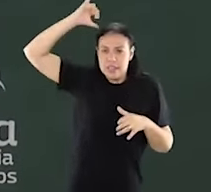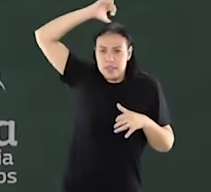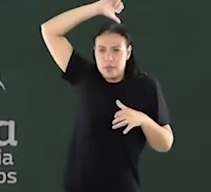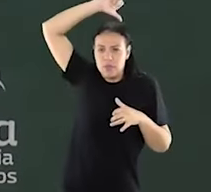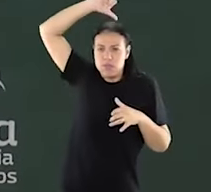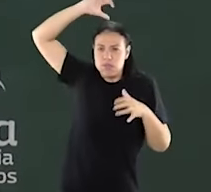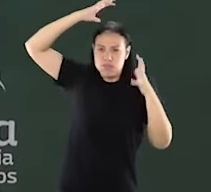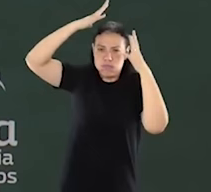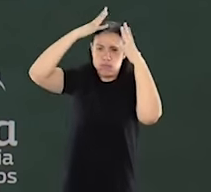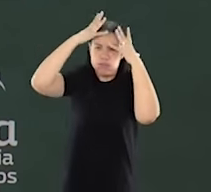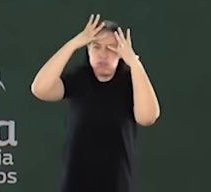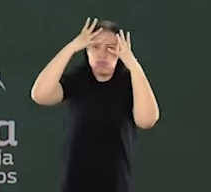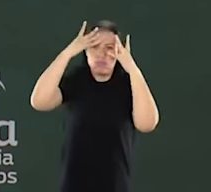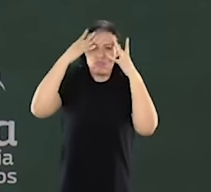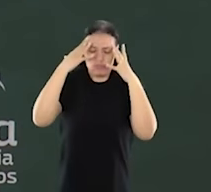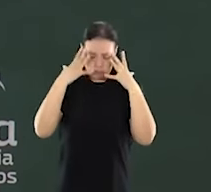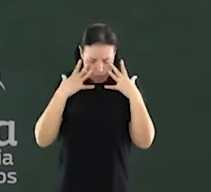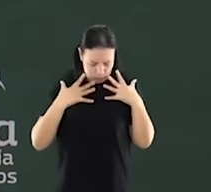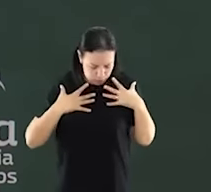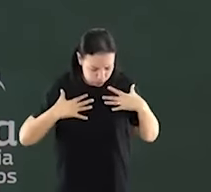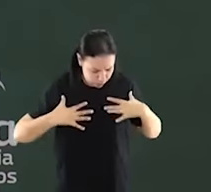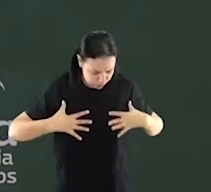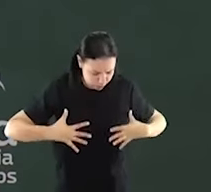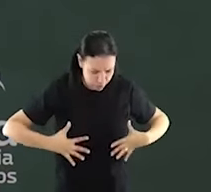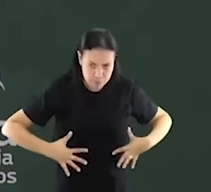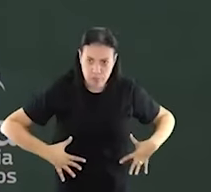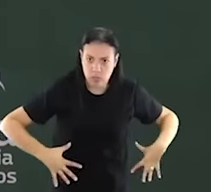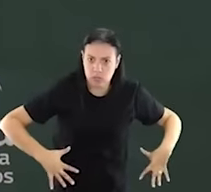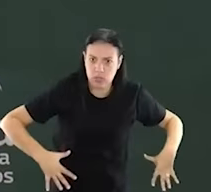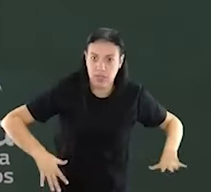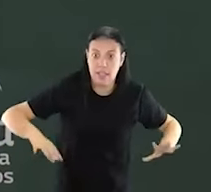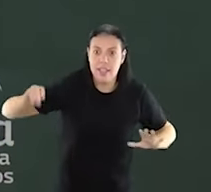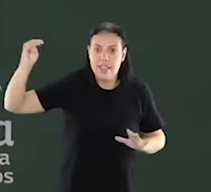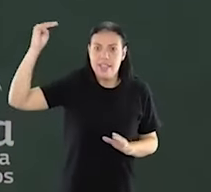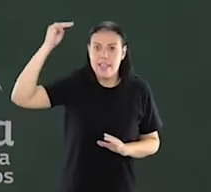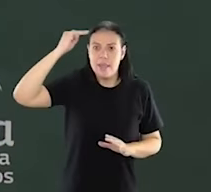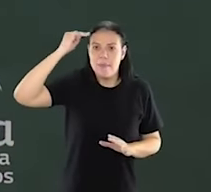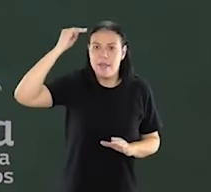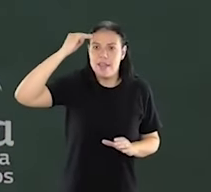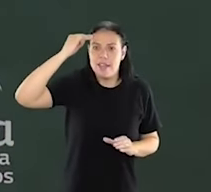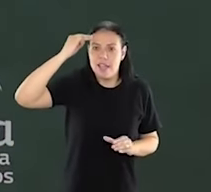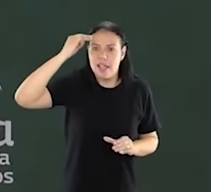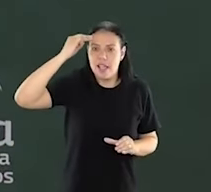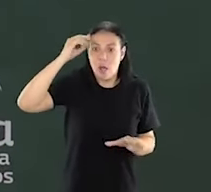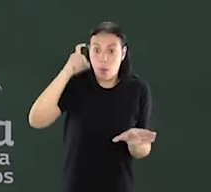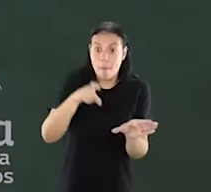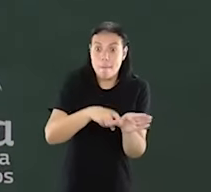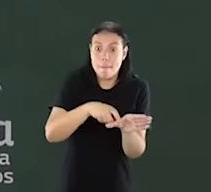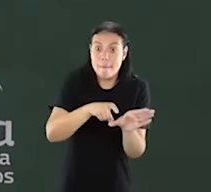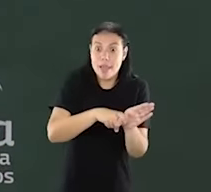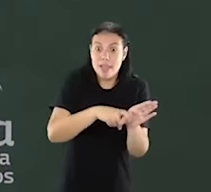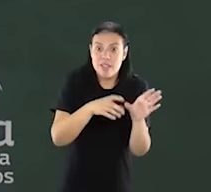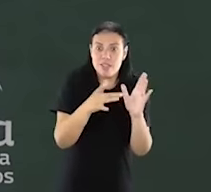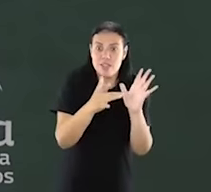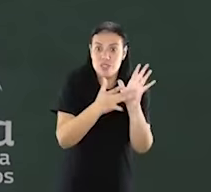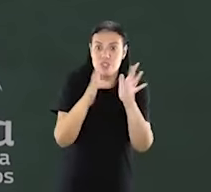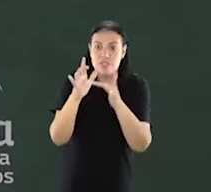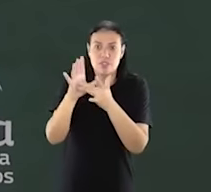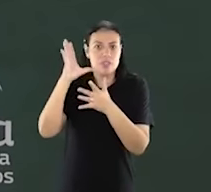Jesus. E ela enxuga os pés de Jesus com seus